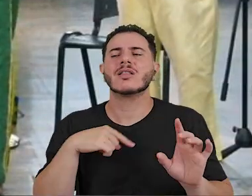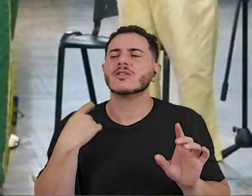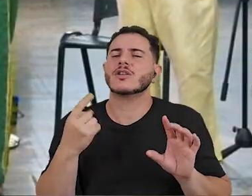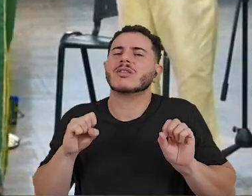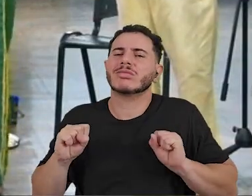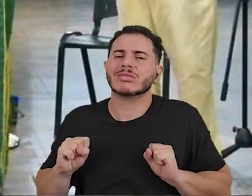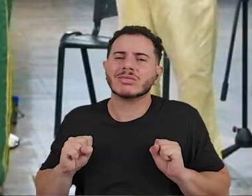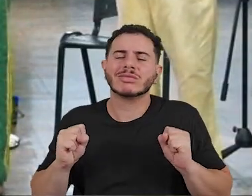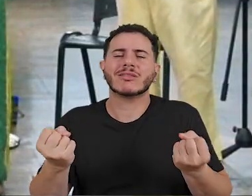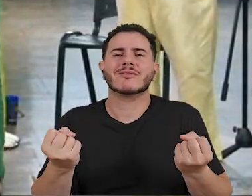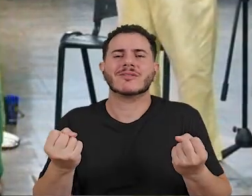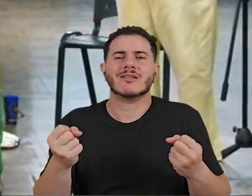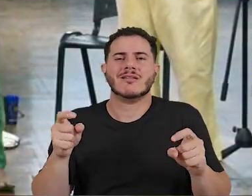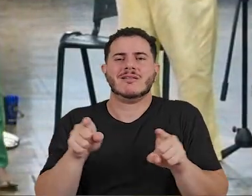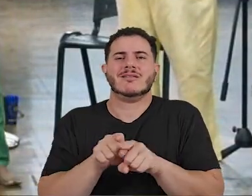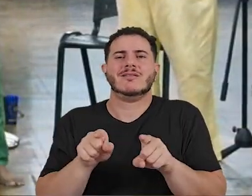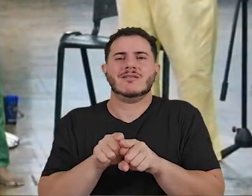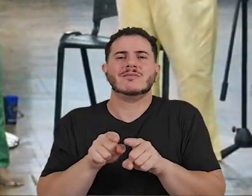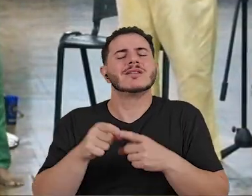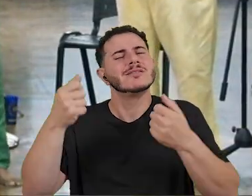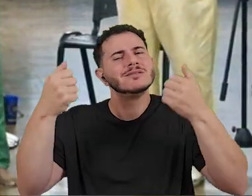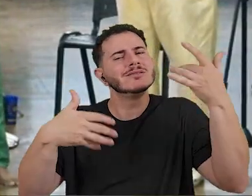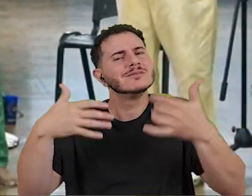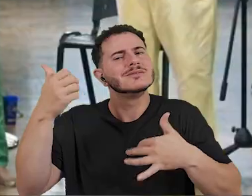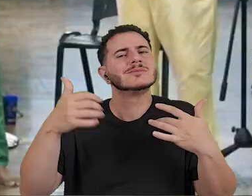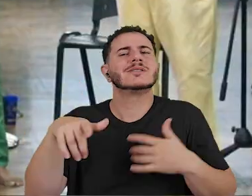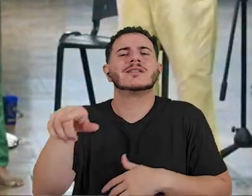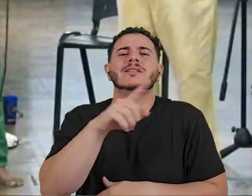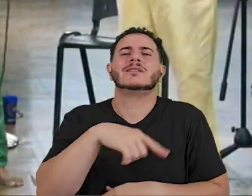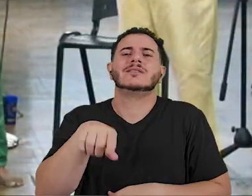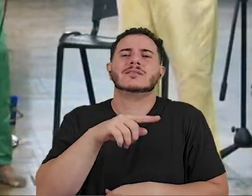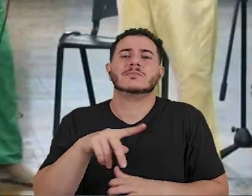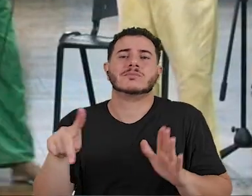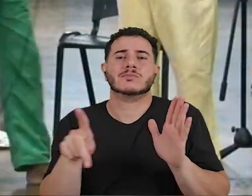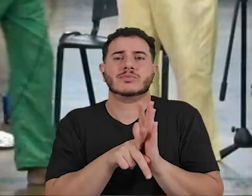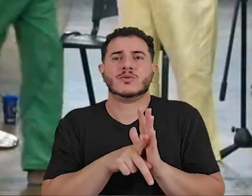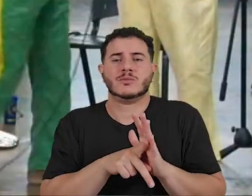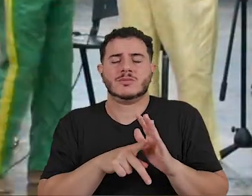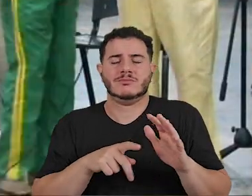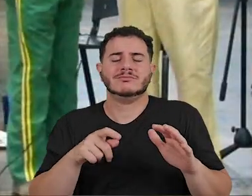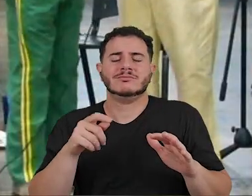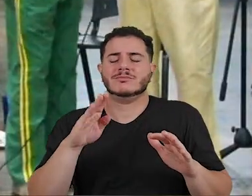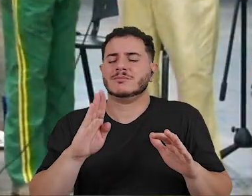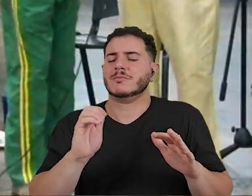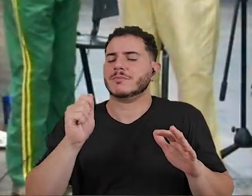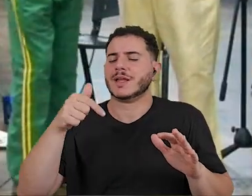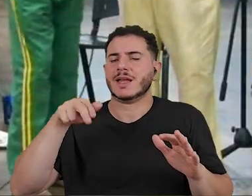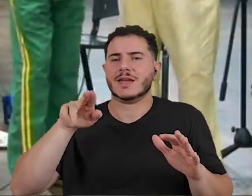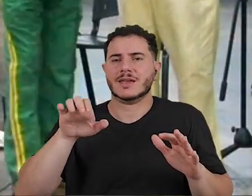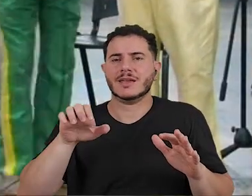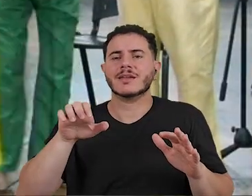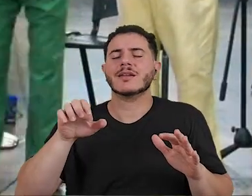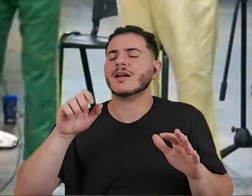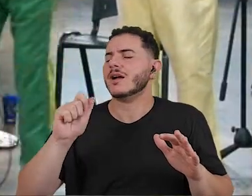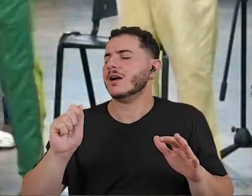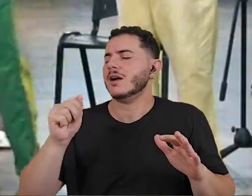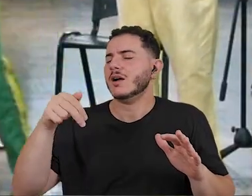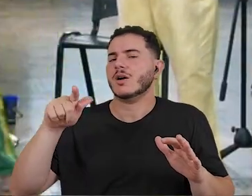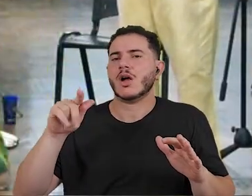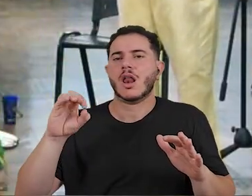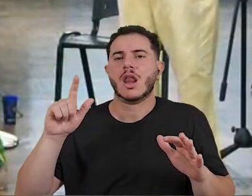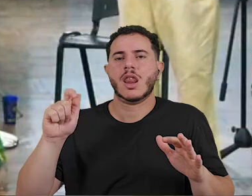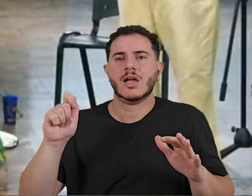Baque de Angola. Vocês ouviram explicar. Ninguém passou, ninguém para trás. Simplesmente mostrando a vocês aquilo que